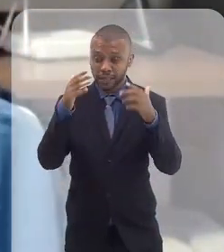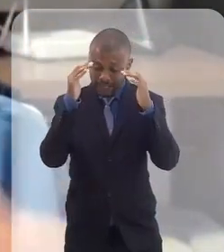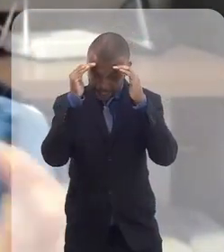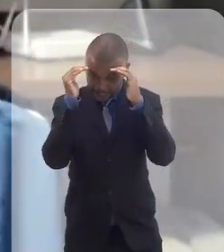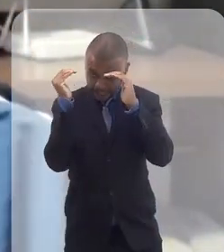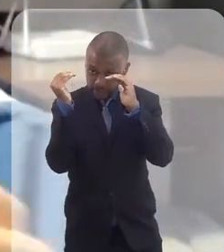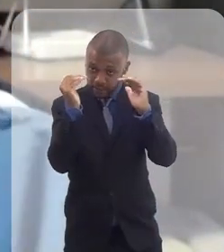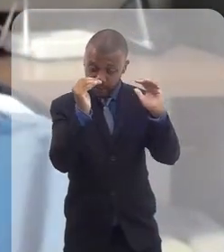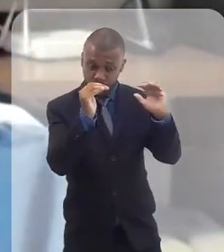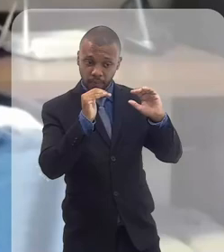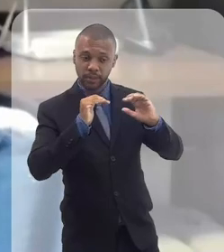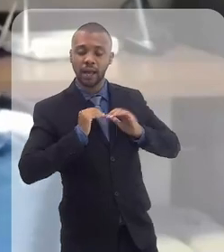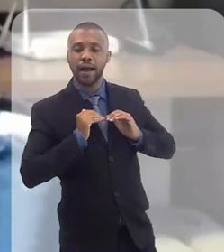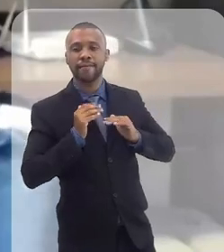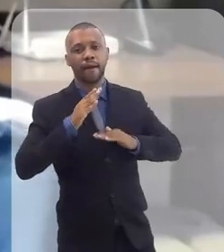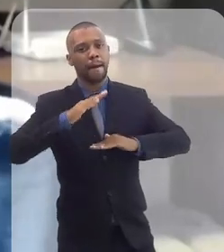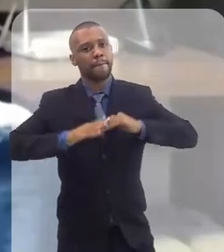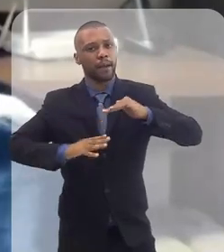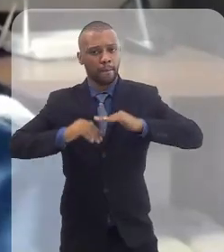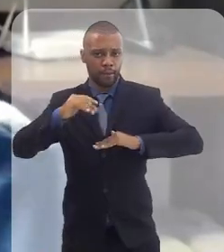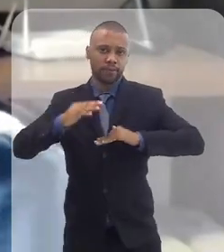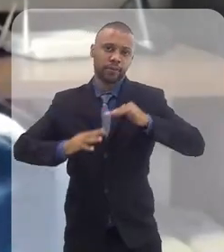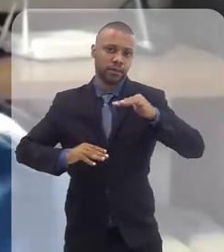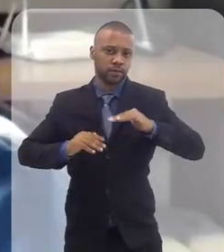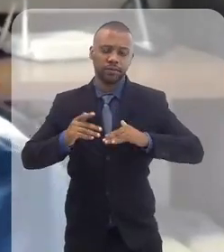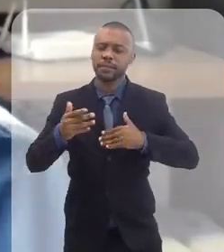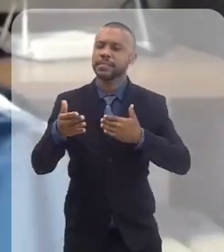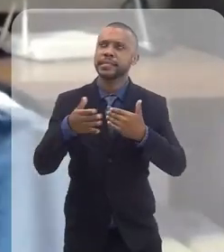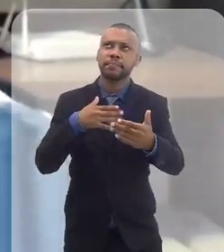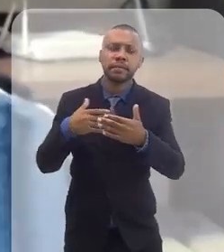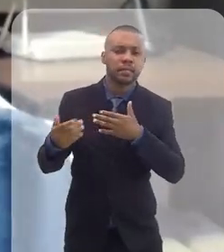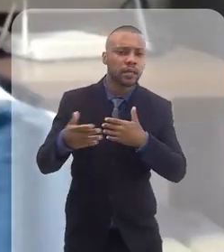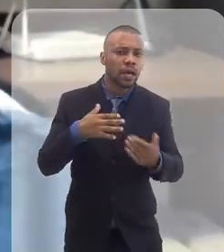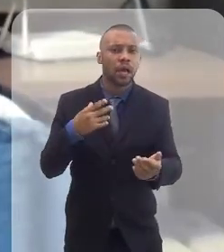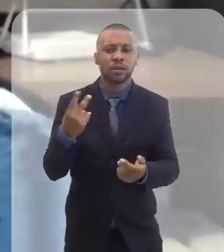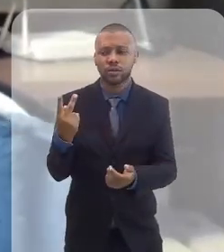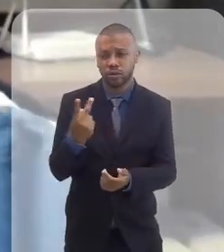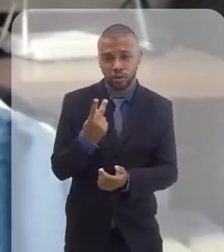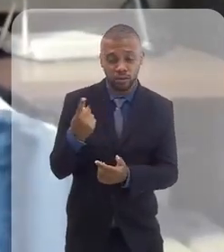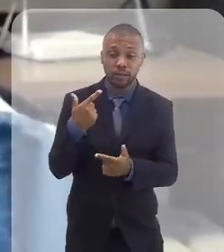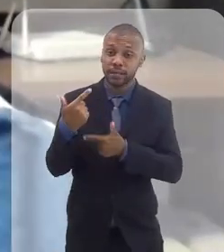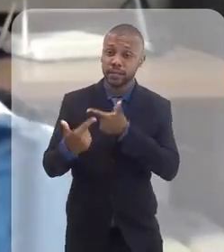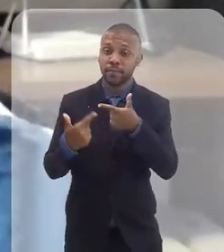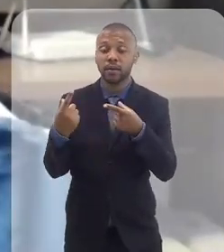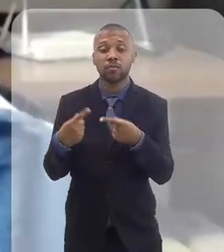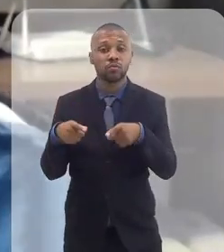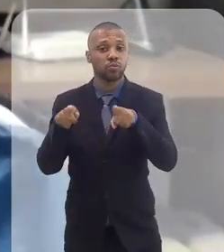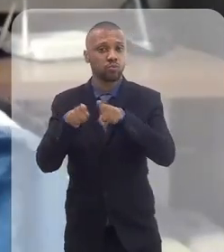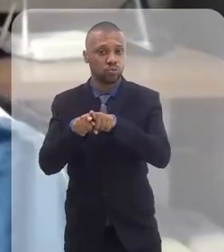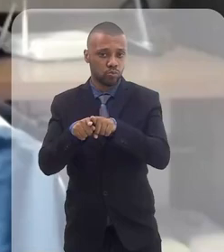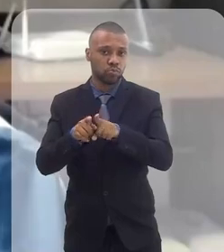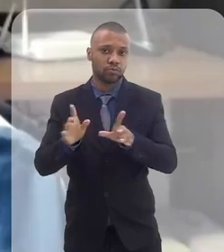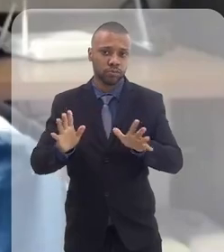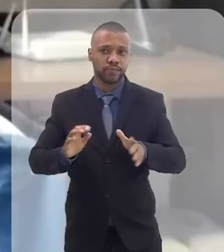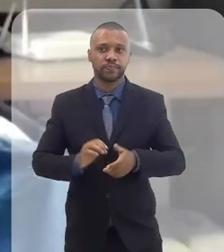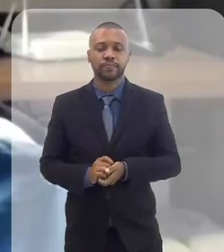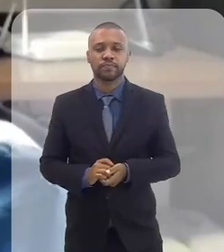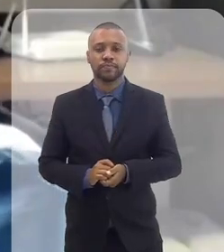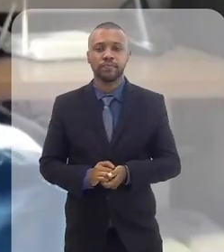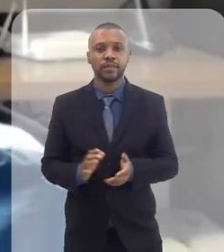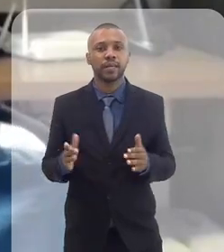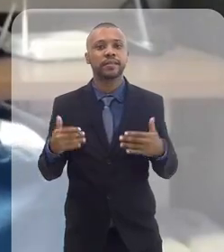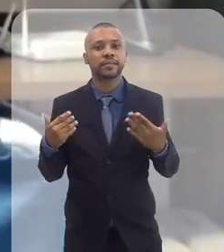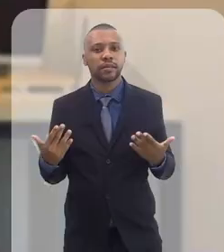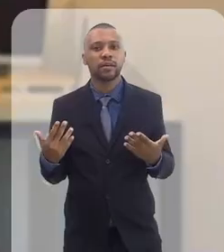sorte. Ele respeitava a minha profissão, independente de nós dois estarmos trabalhando